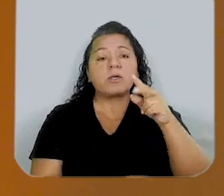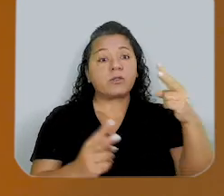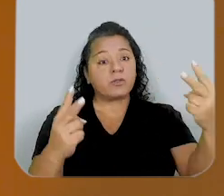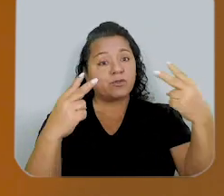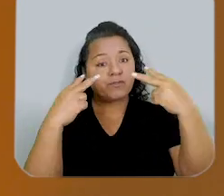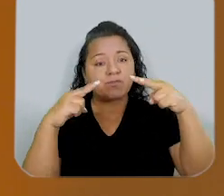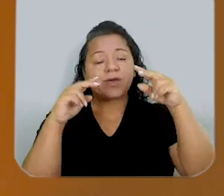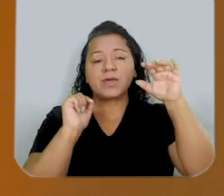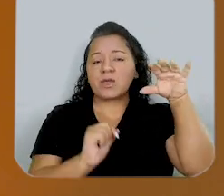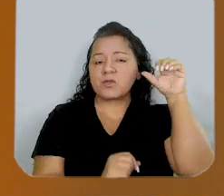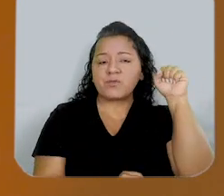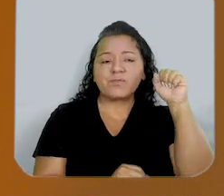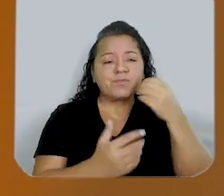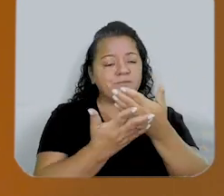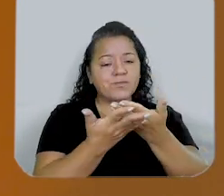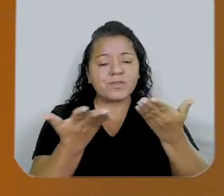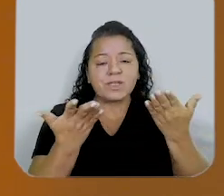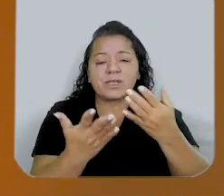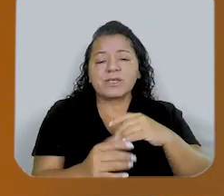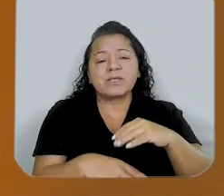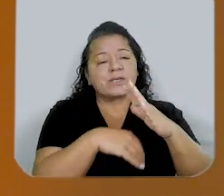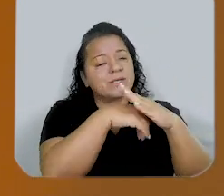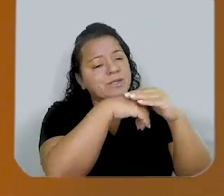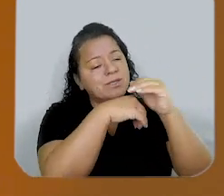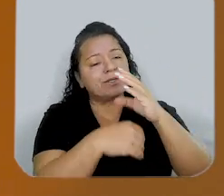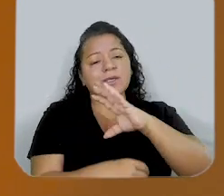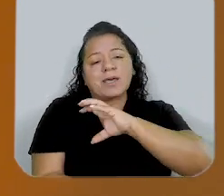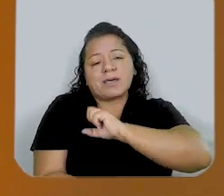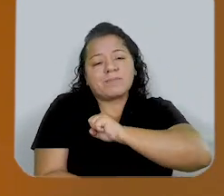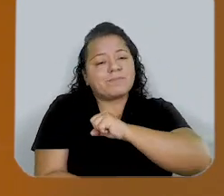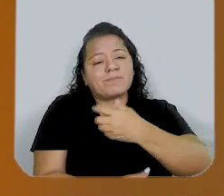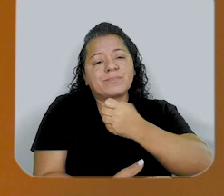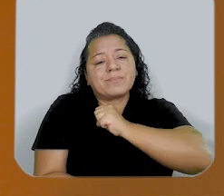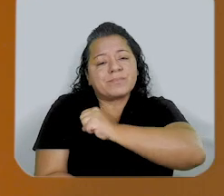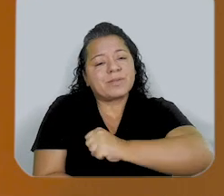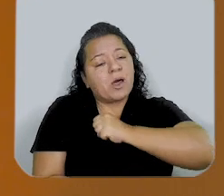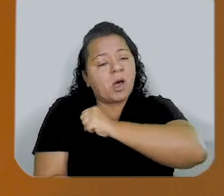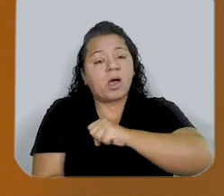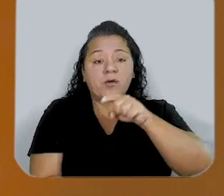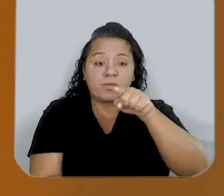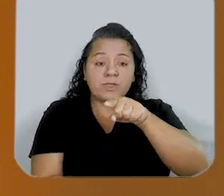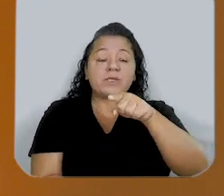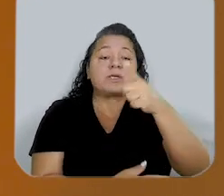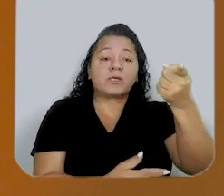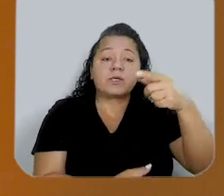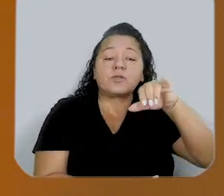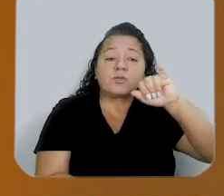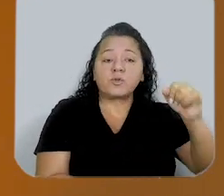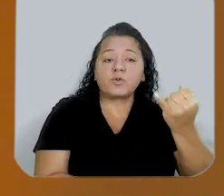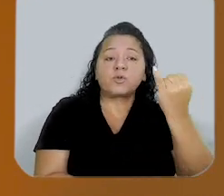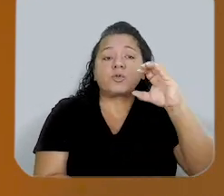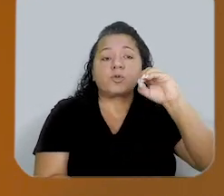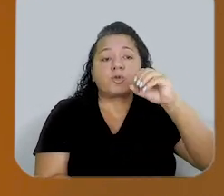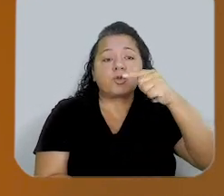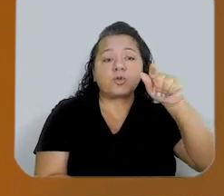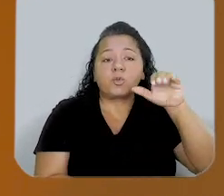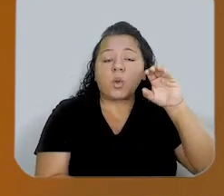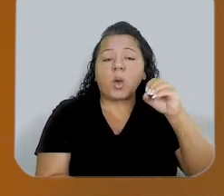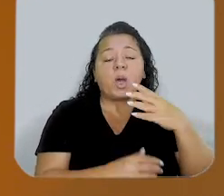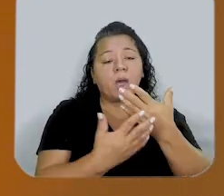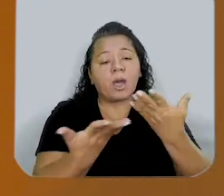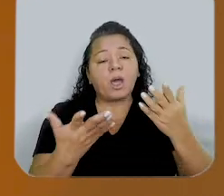abraço aqui, com saudade inclusive de você, do João Paulo, da Casa Biatuí. Acho que o Brasil precisa, o mundo precisa